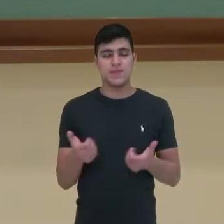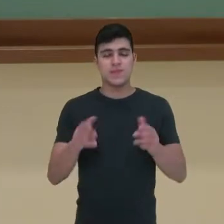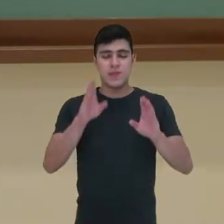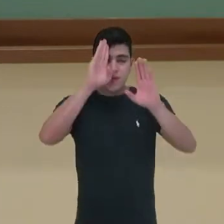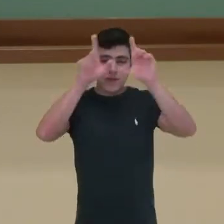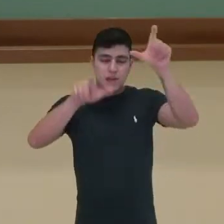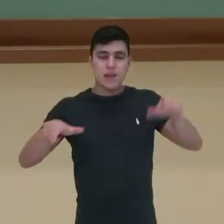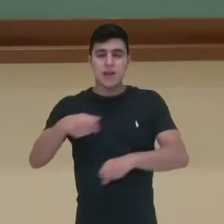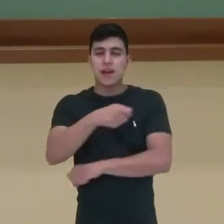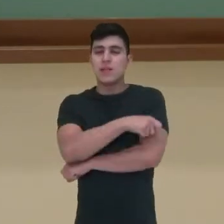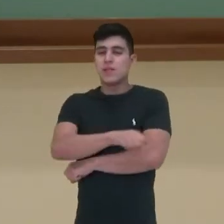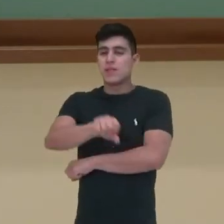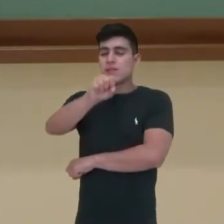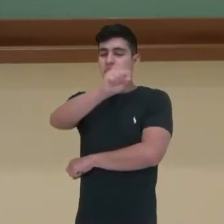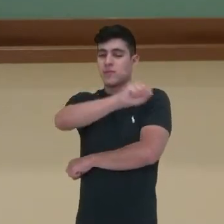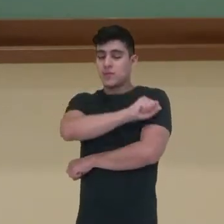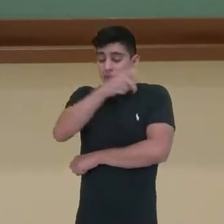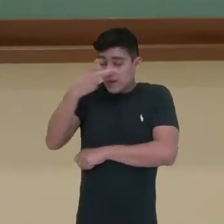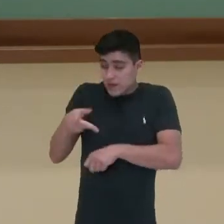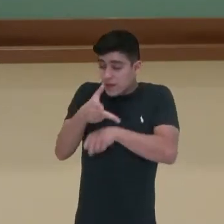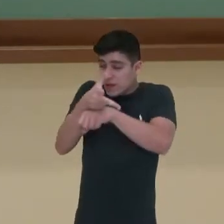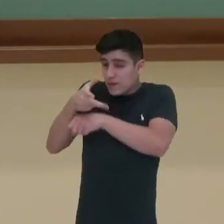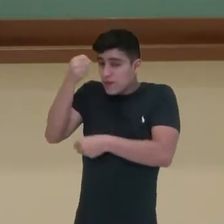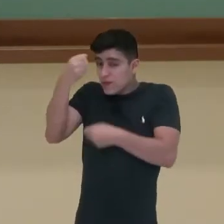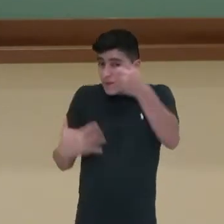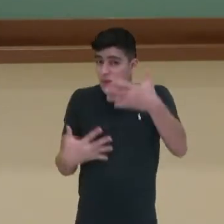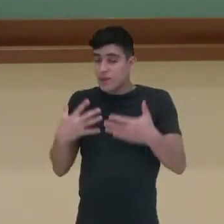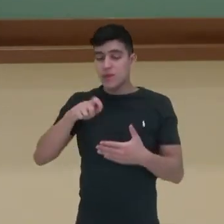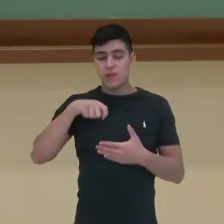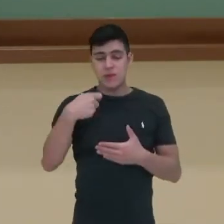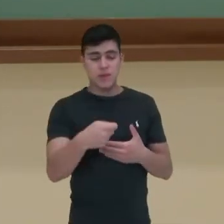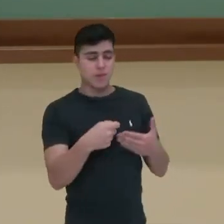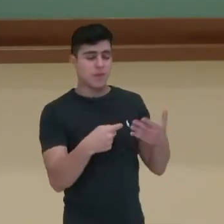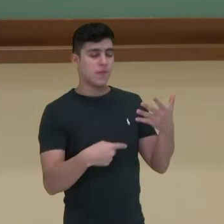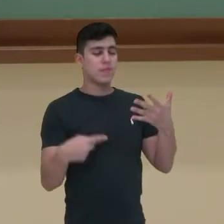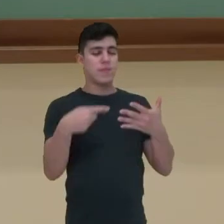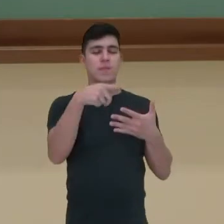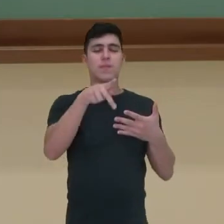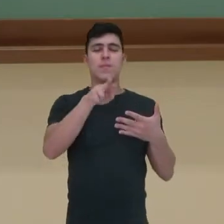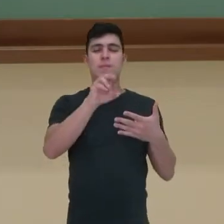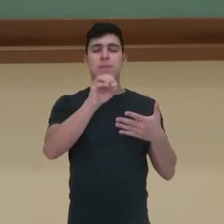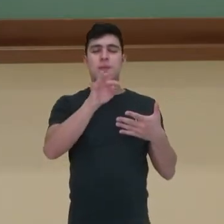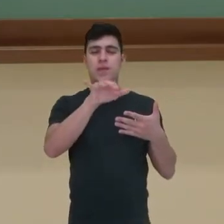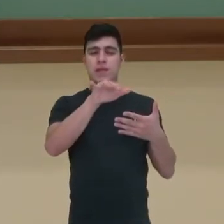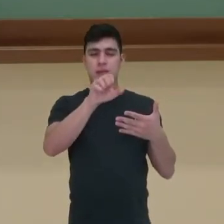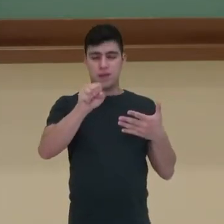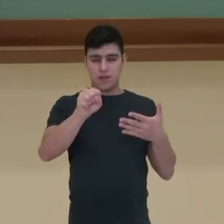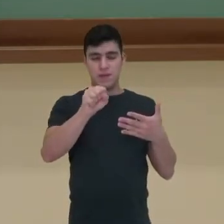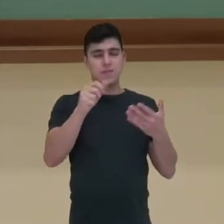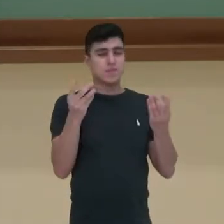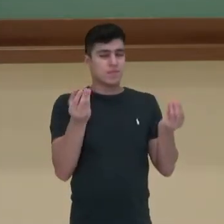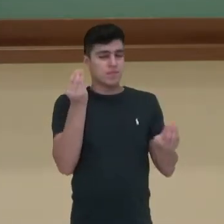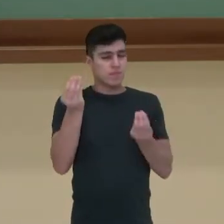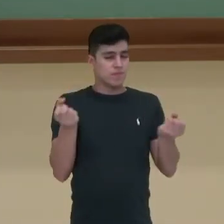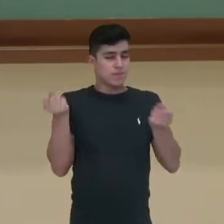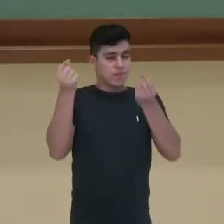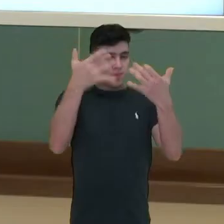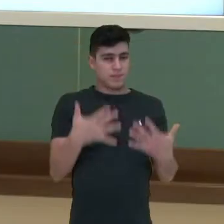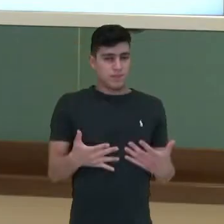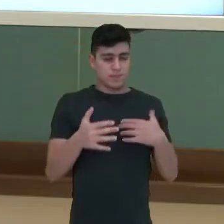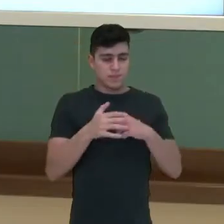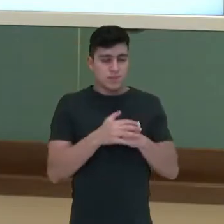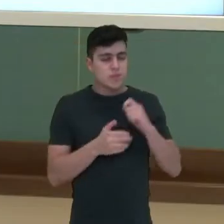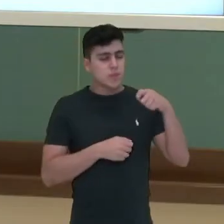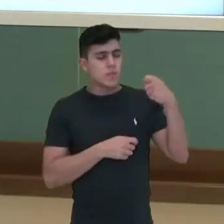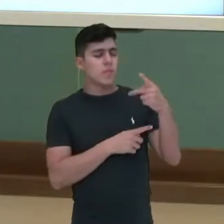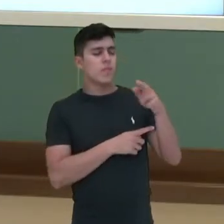Olá, estudantes do oitavo ano! Nesse vídeo nós vamos falar sobre as proteínas. Então acompanhem comigo. Quando eu falo